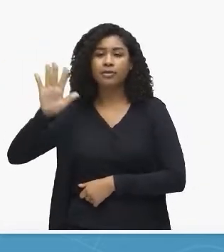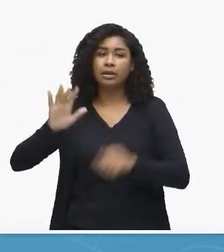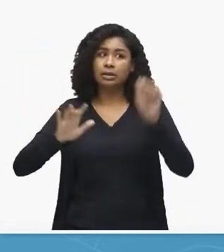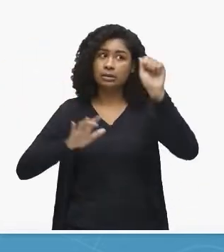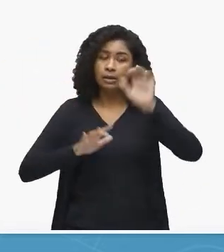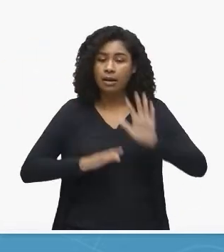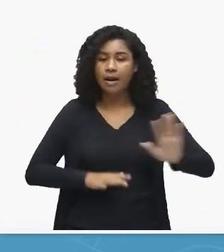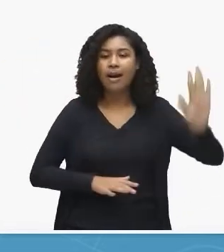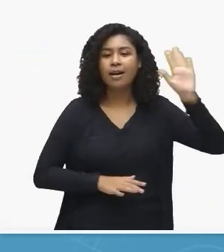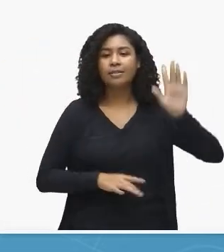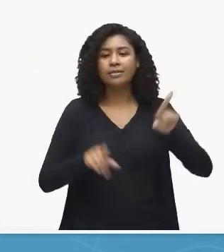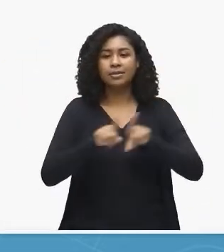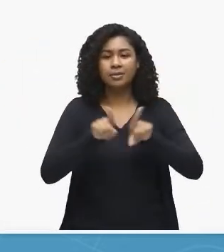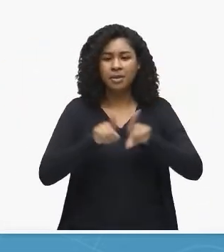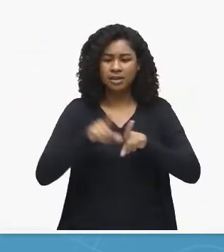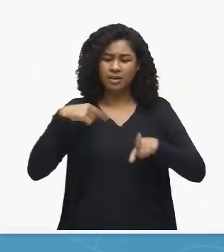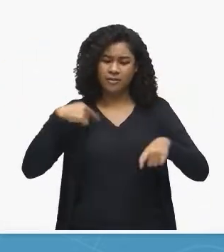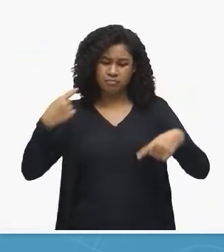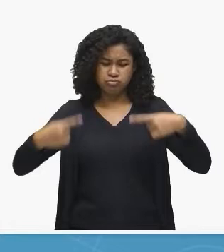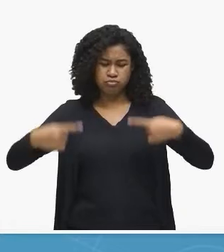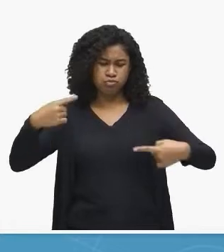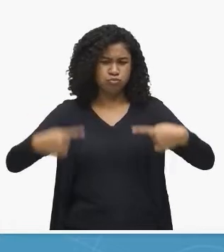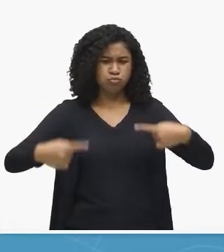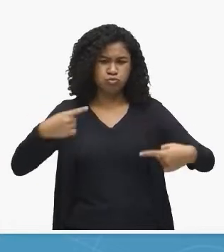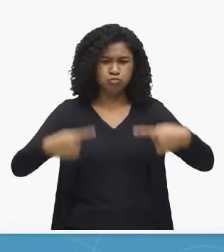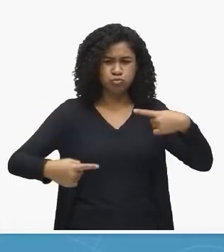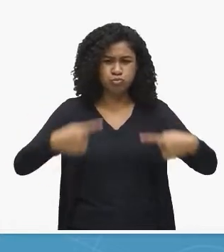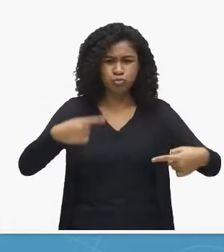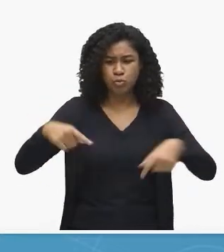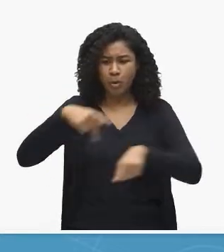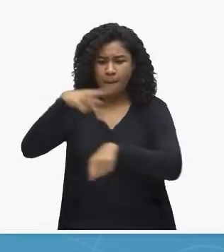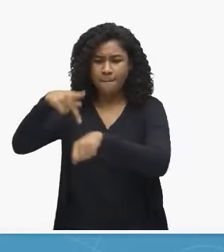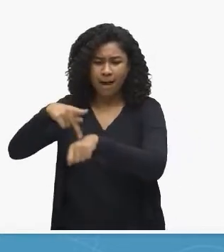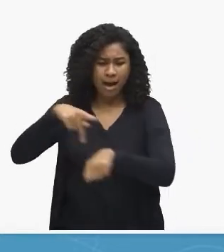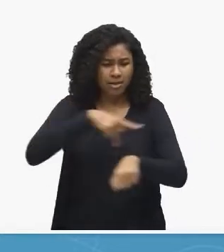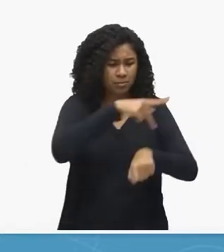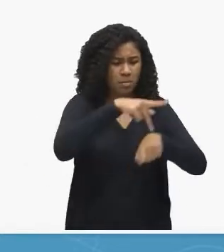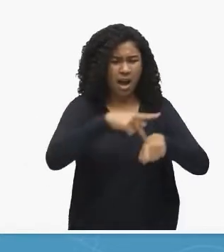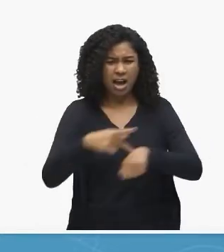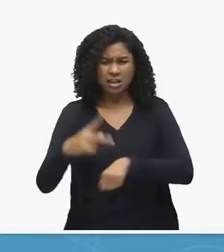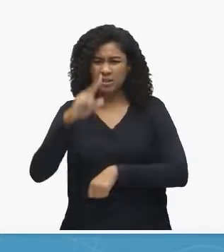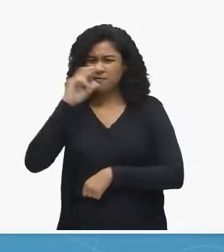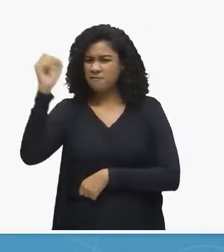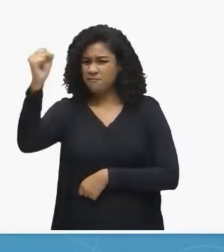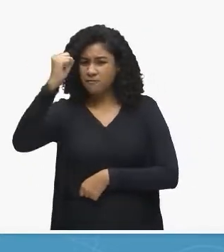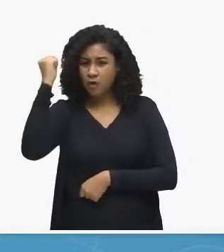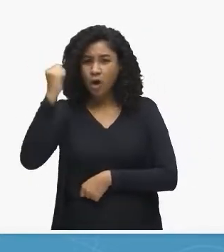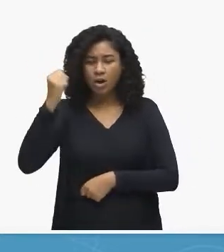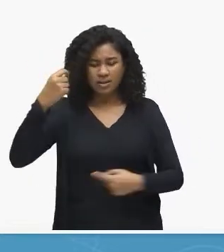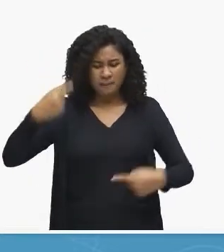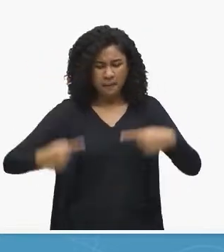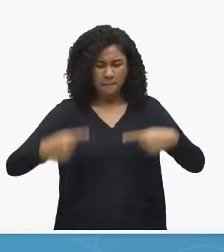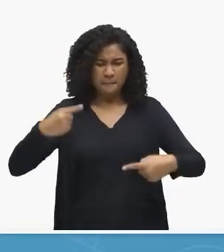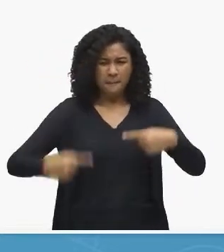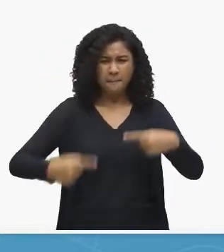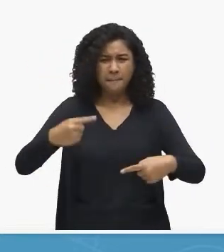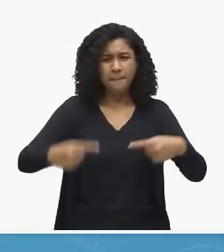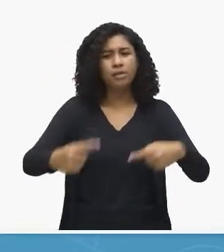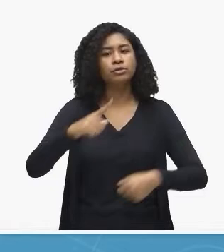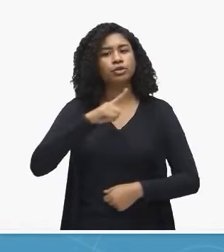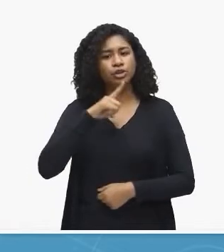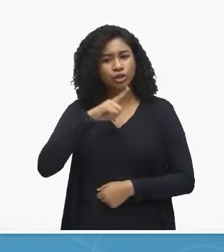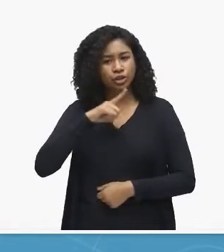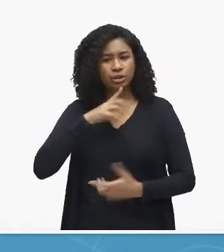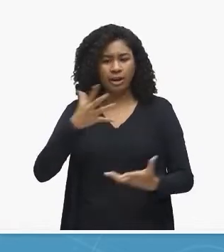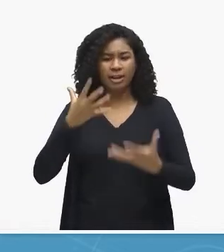disputas imperialistas, as disputas também ali movimentadas pela questão de expansão